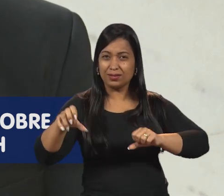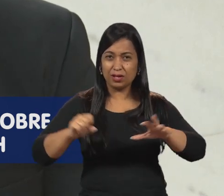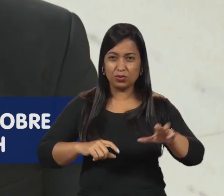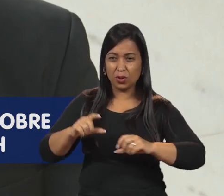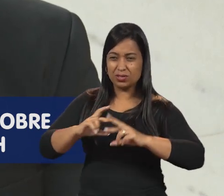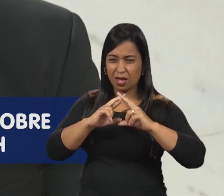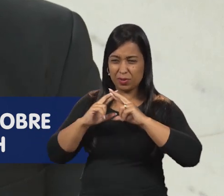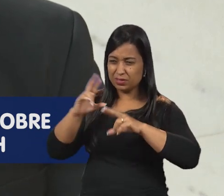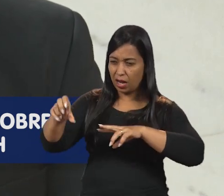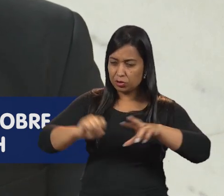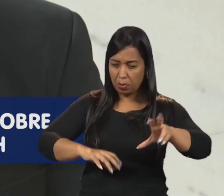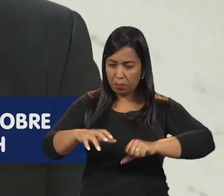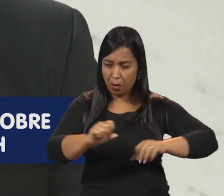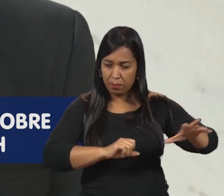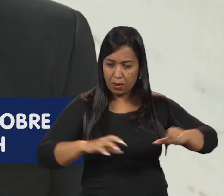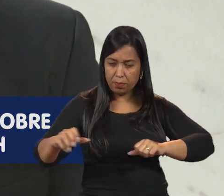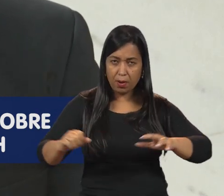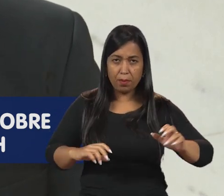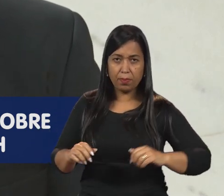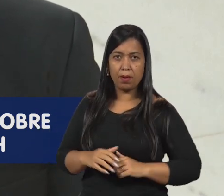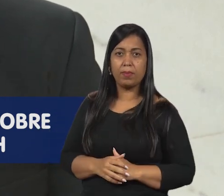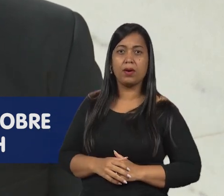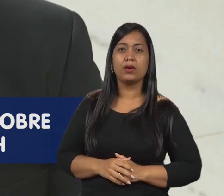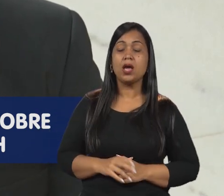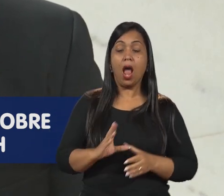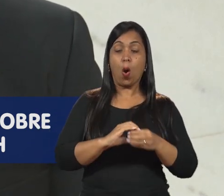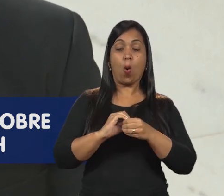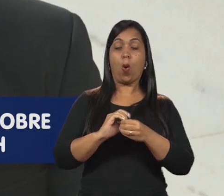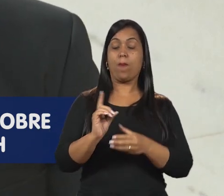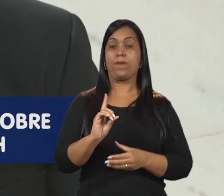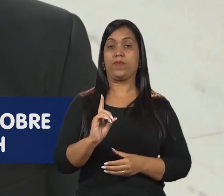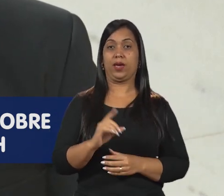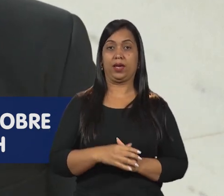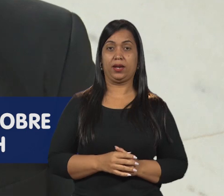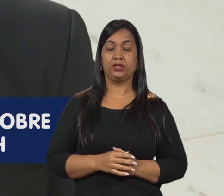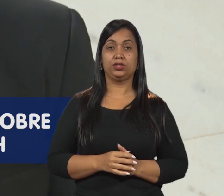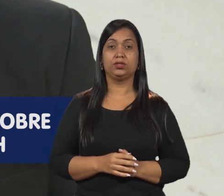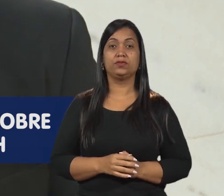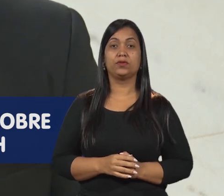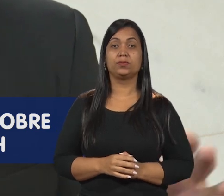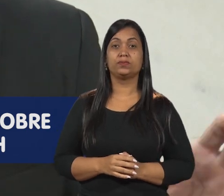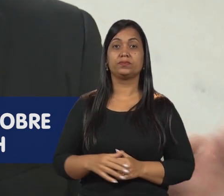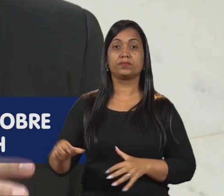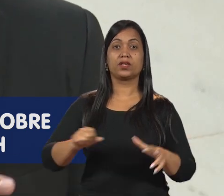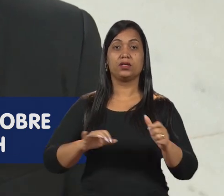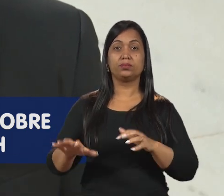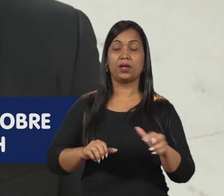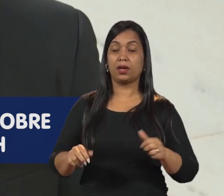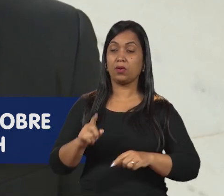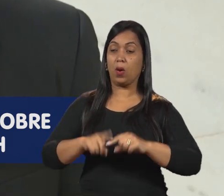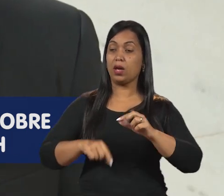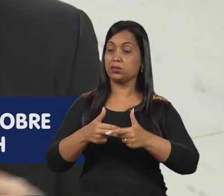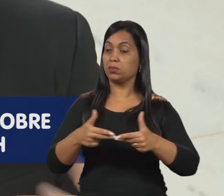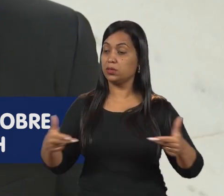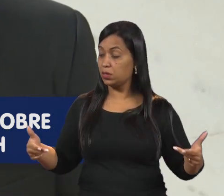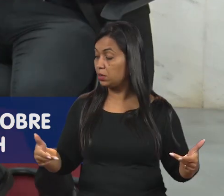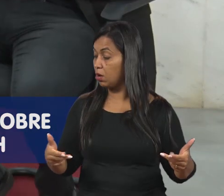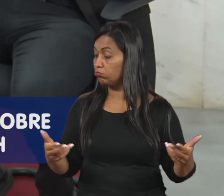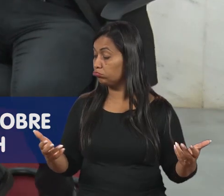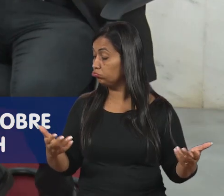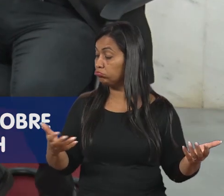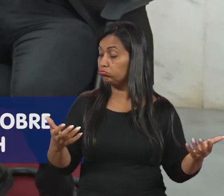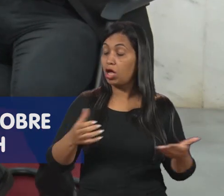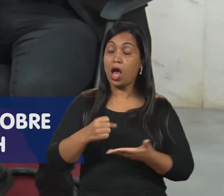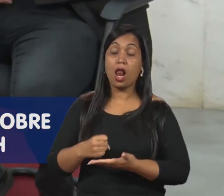aí que não são ligados a cooperativas e nada mais, e eles pegam esse material, não se sabe